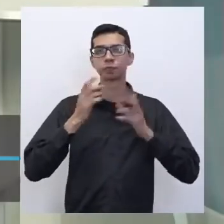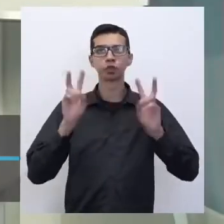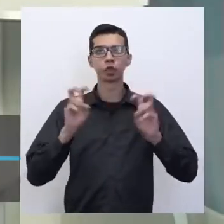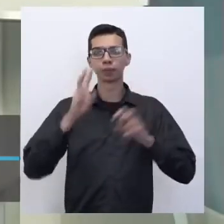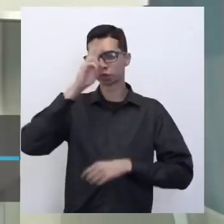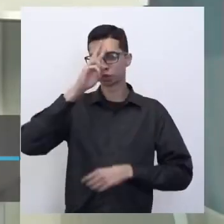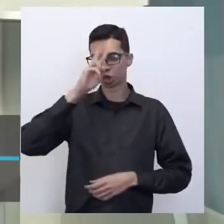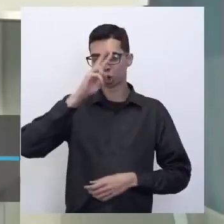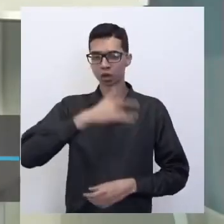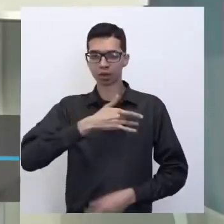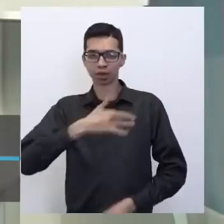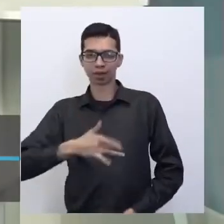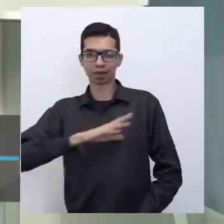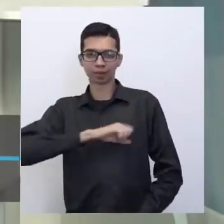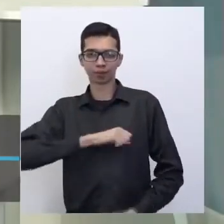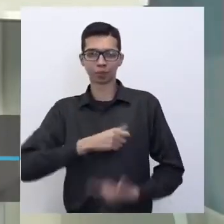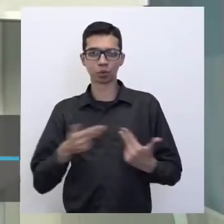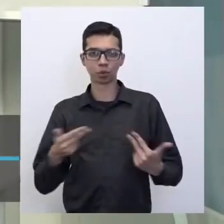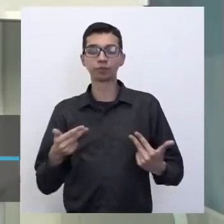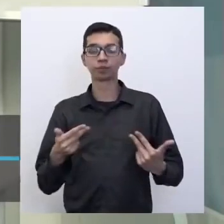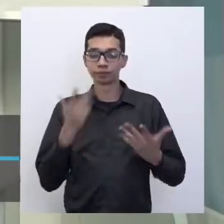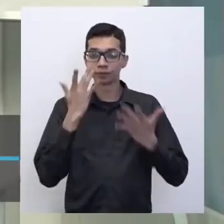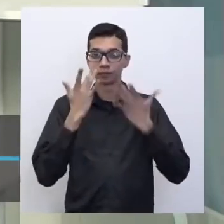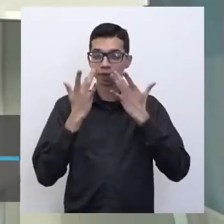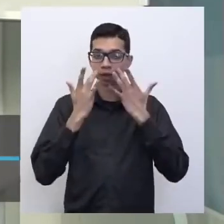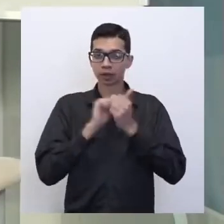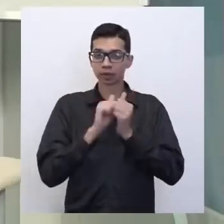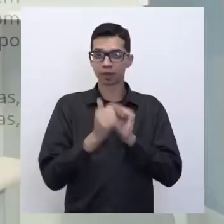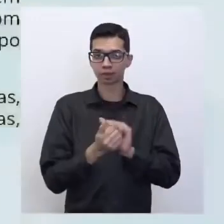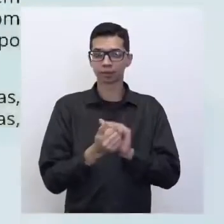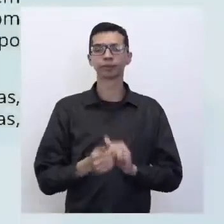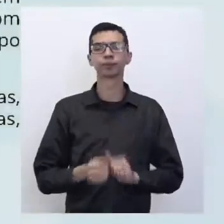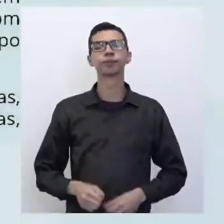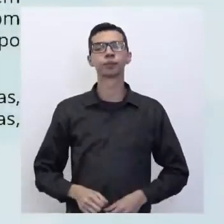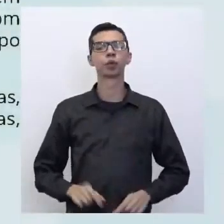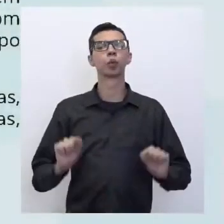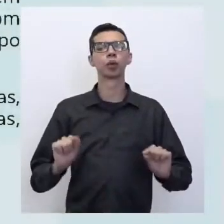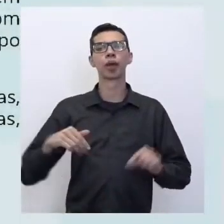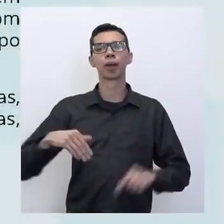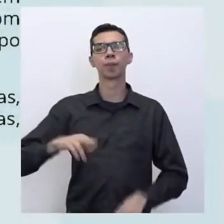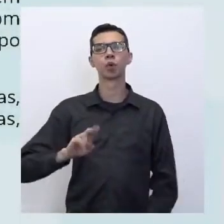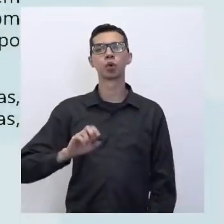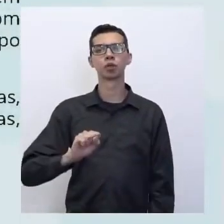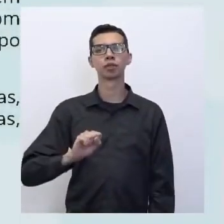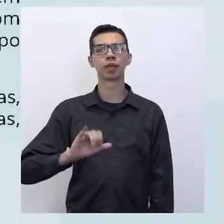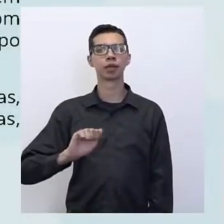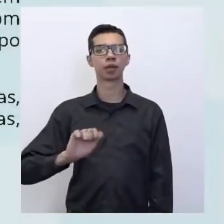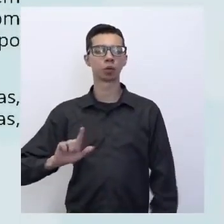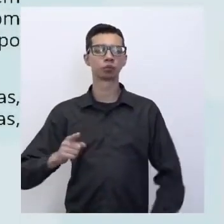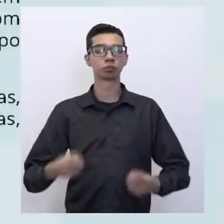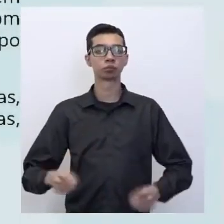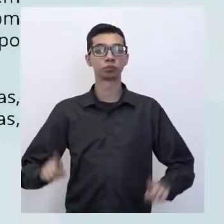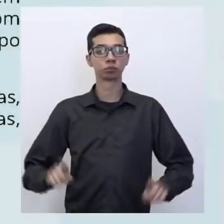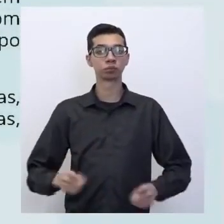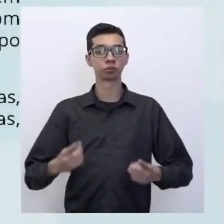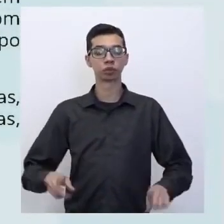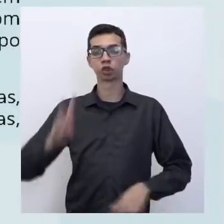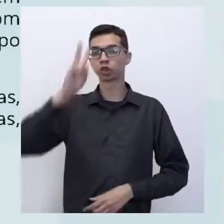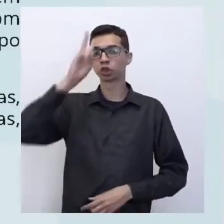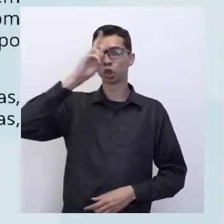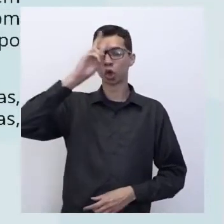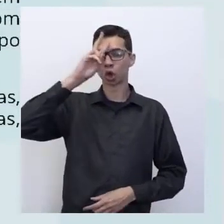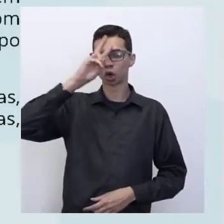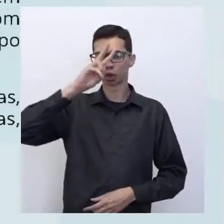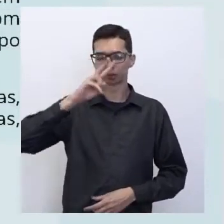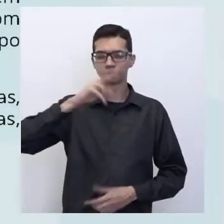conta no teatro, é encenado no teatro. Musical. A música conta a história. São comuns a ópera, o